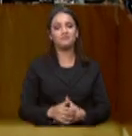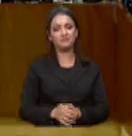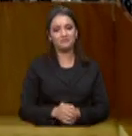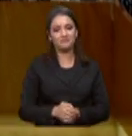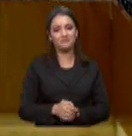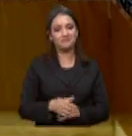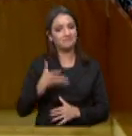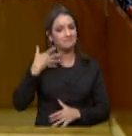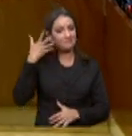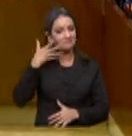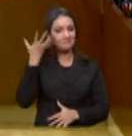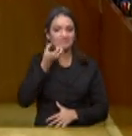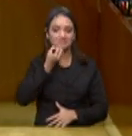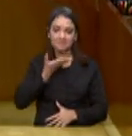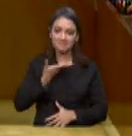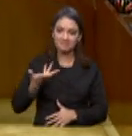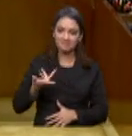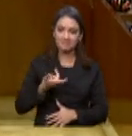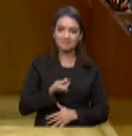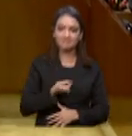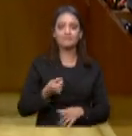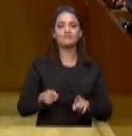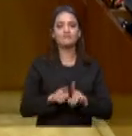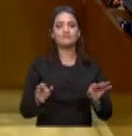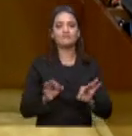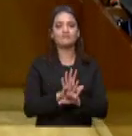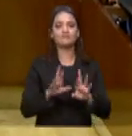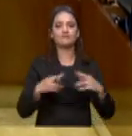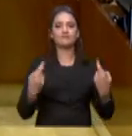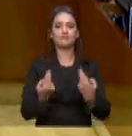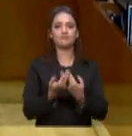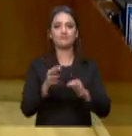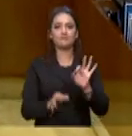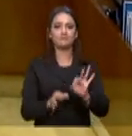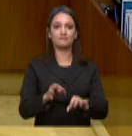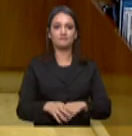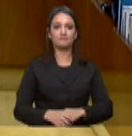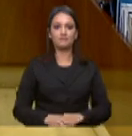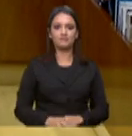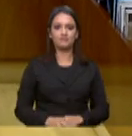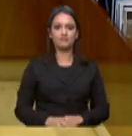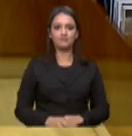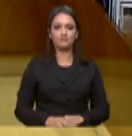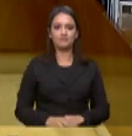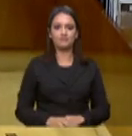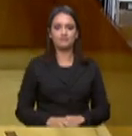representante do Ministério Público. A tribuna e declaro encerrada a sessão.